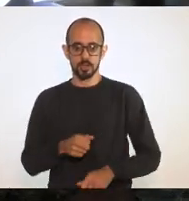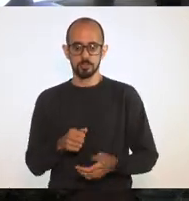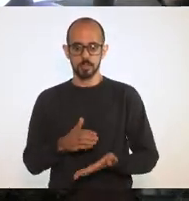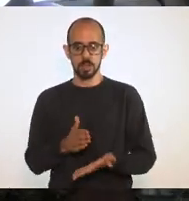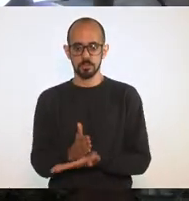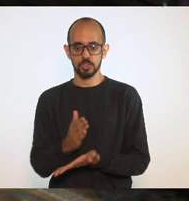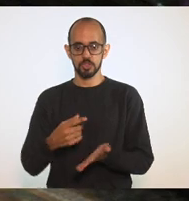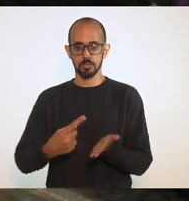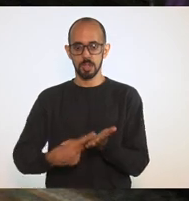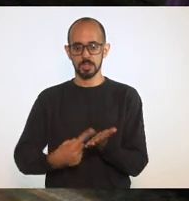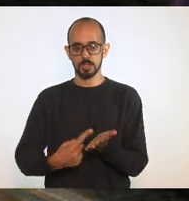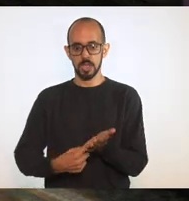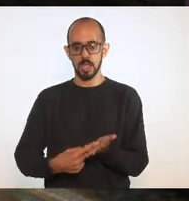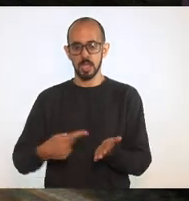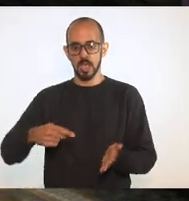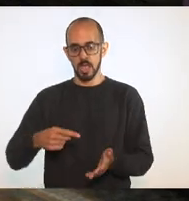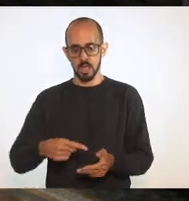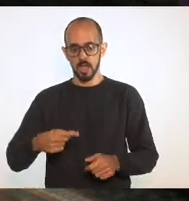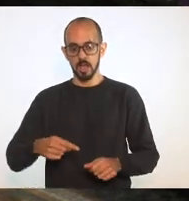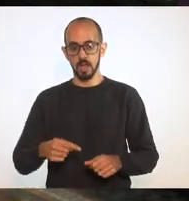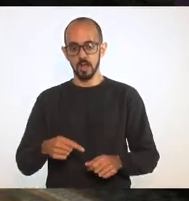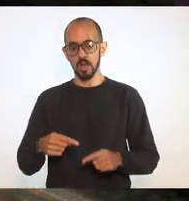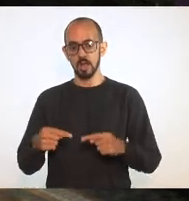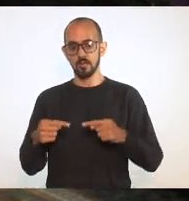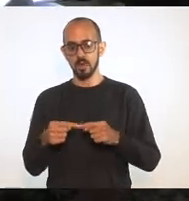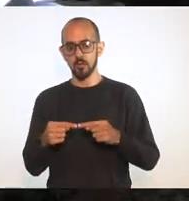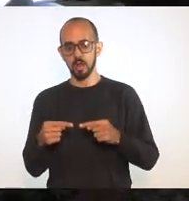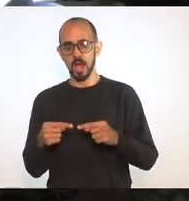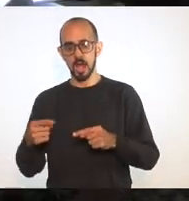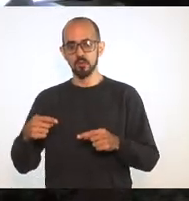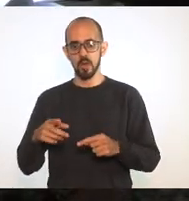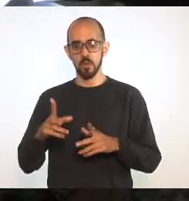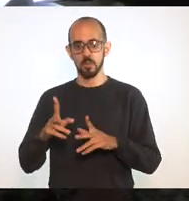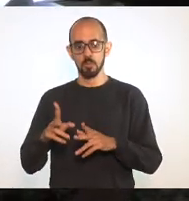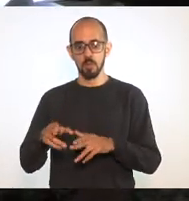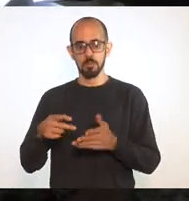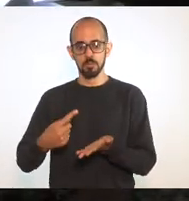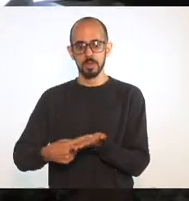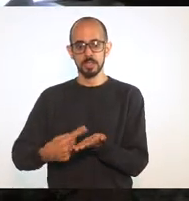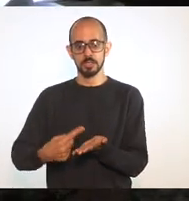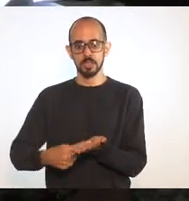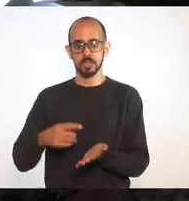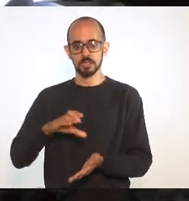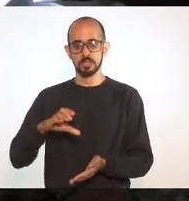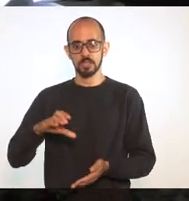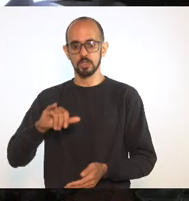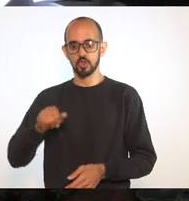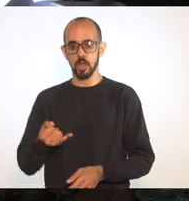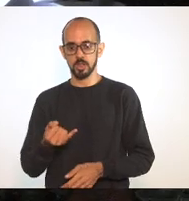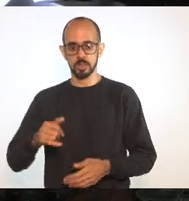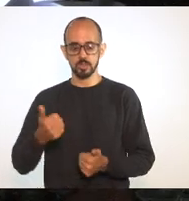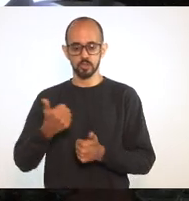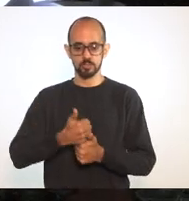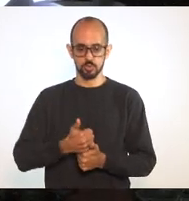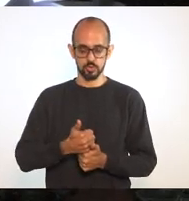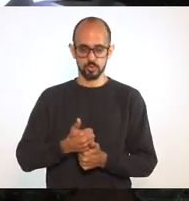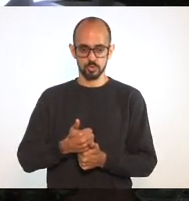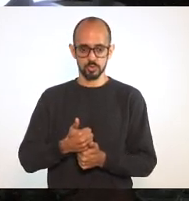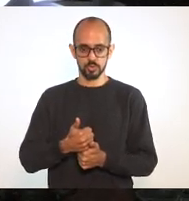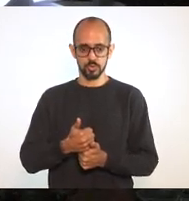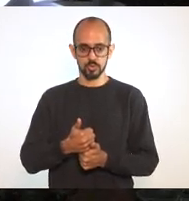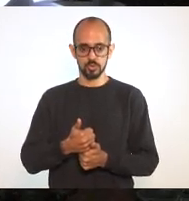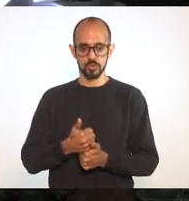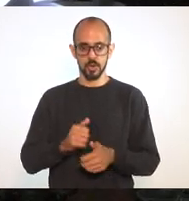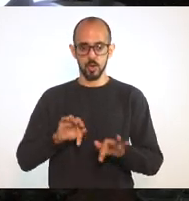2971. Favorável, de acordo com o parecer da CCJ. Os pareceres emitidos em votação substitutivo da CCJ com forma final de